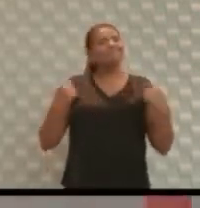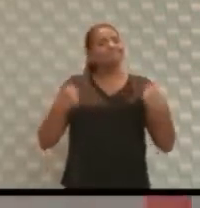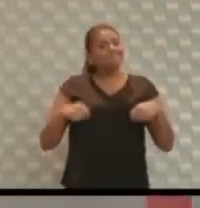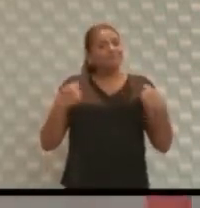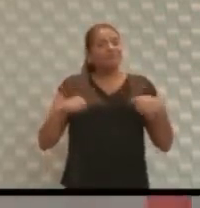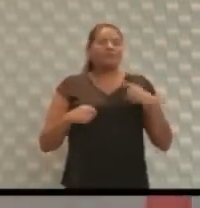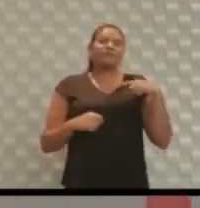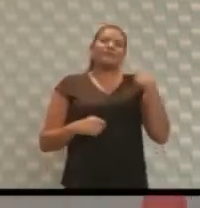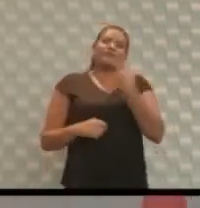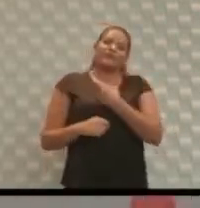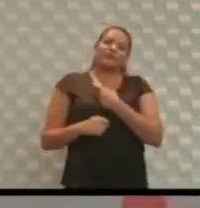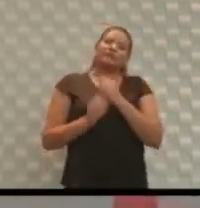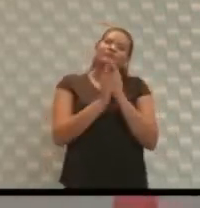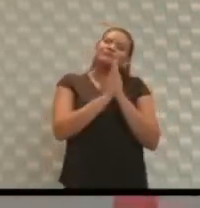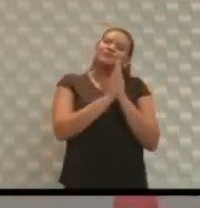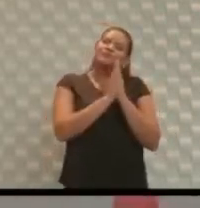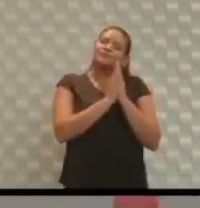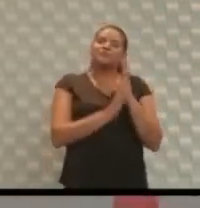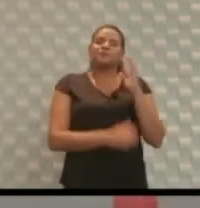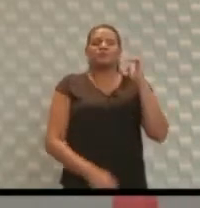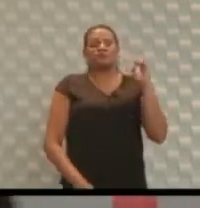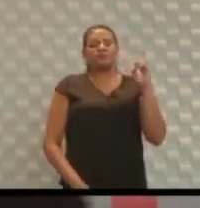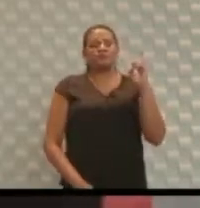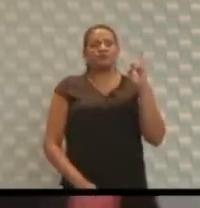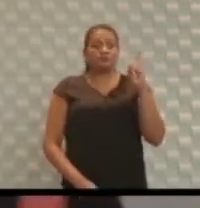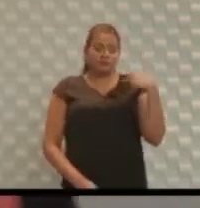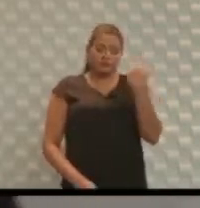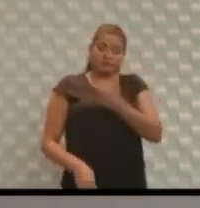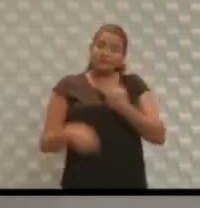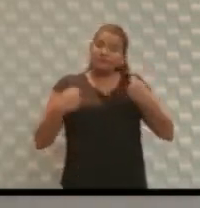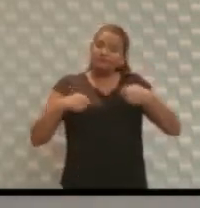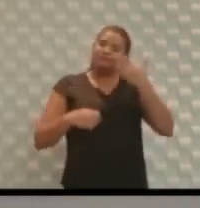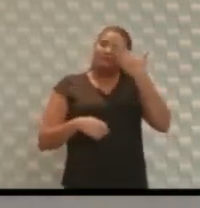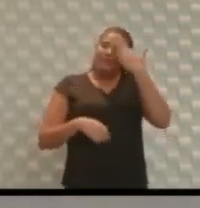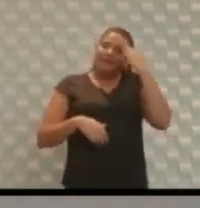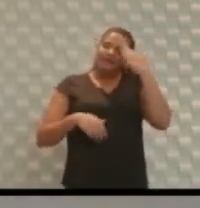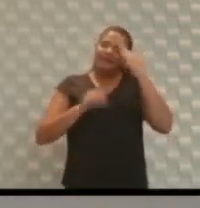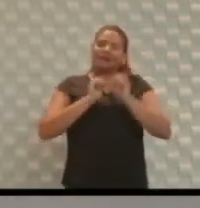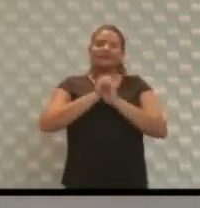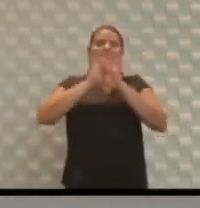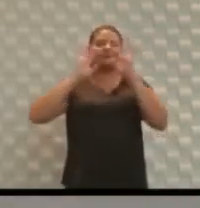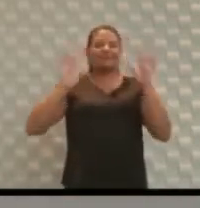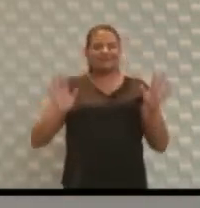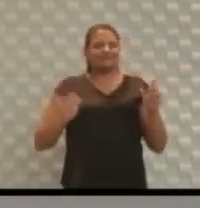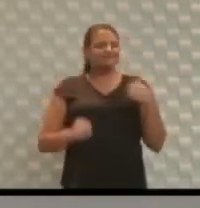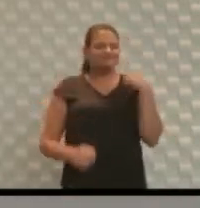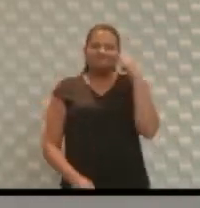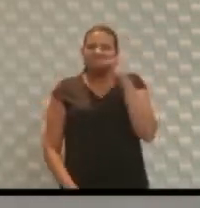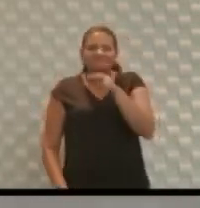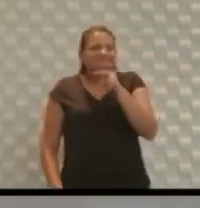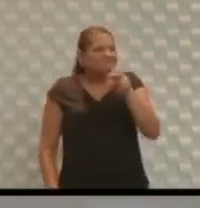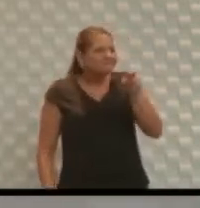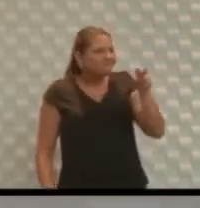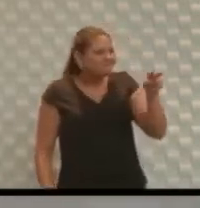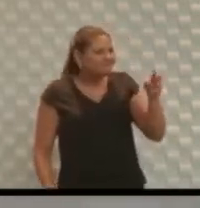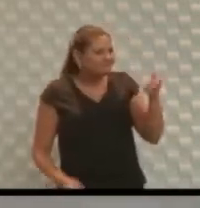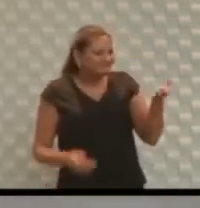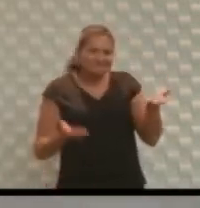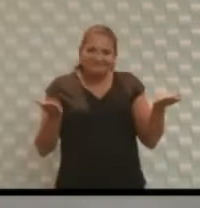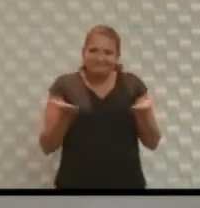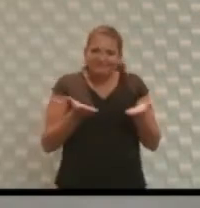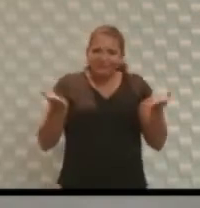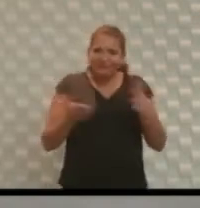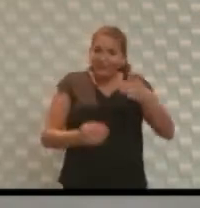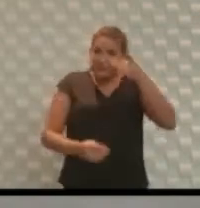papel. Para sermos excelentes naquilo que o Senhor espera de nós. Como é lindo, eu estou vendo aqui nessa sala cheia